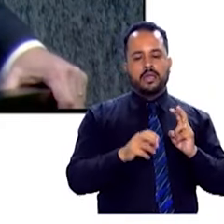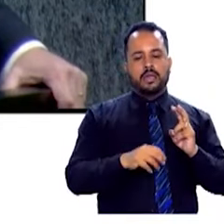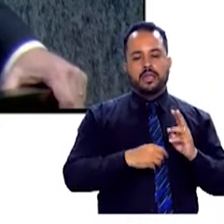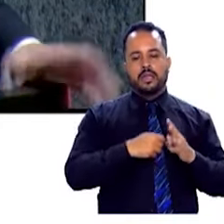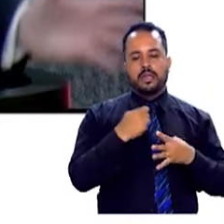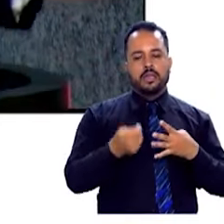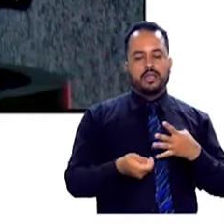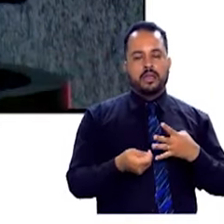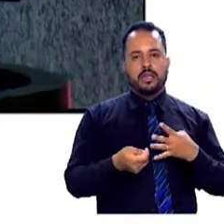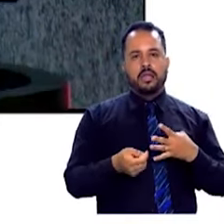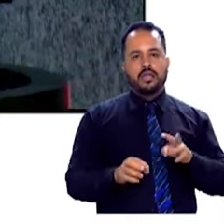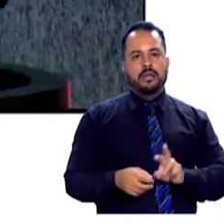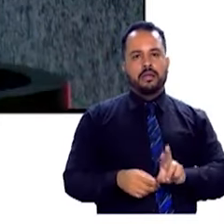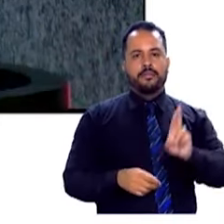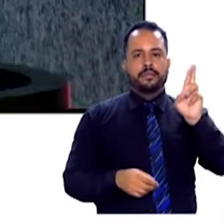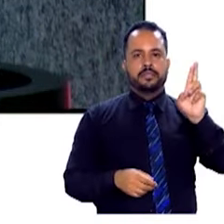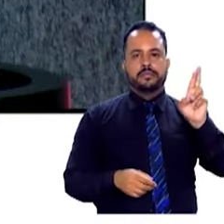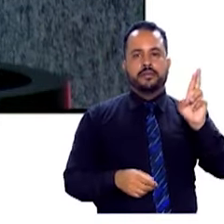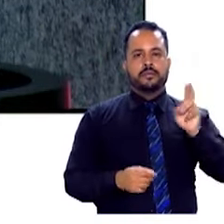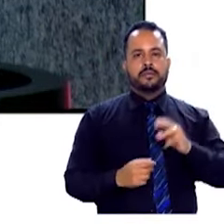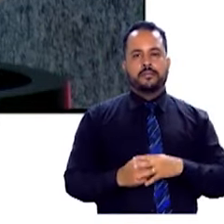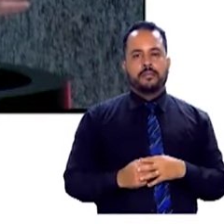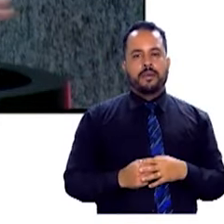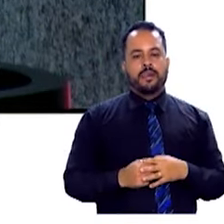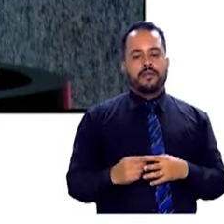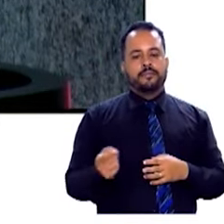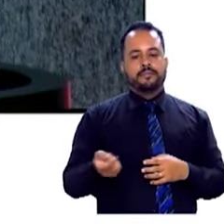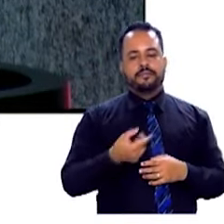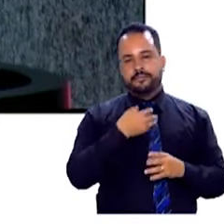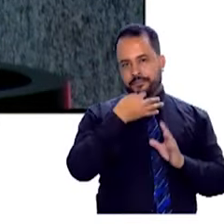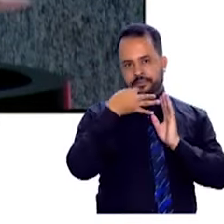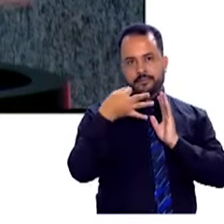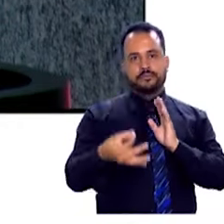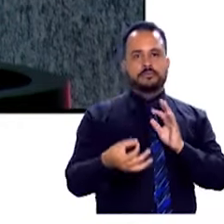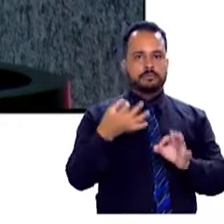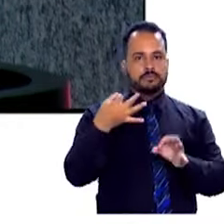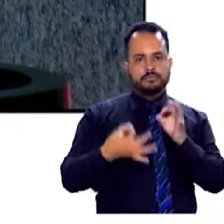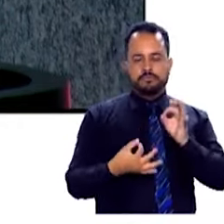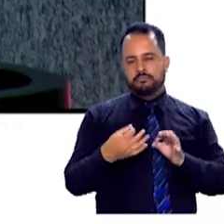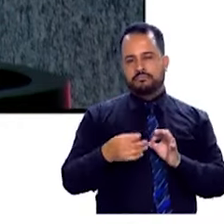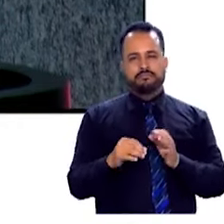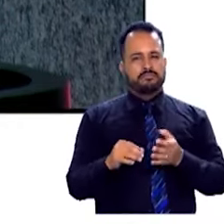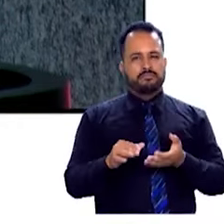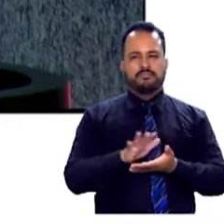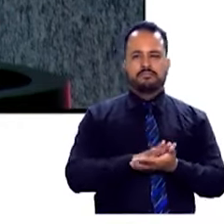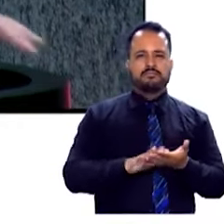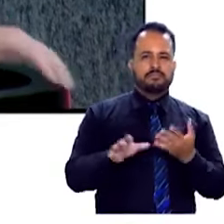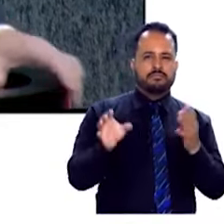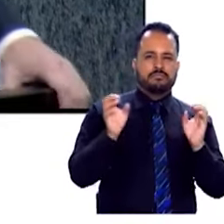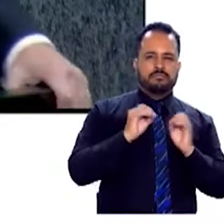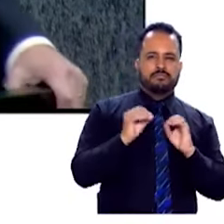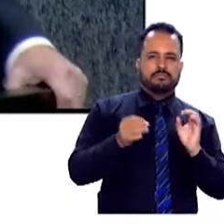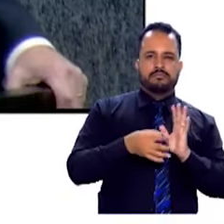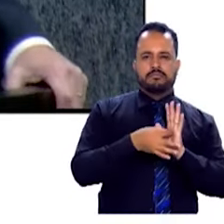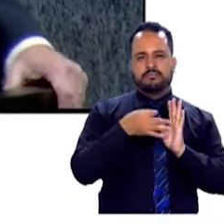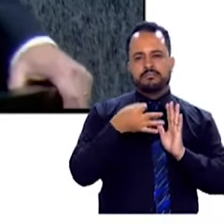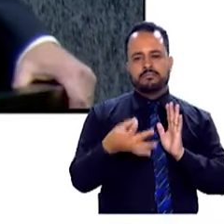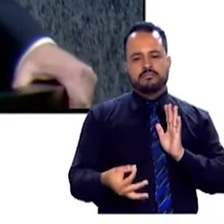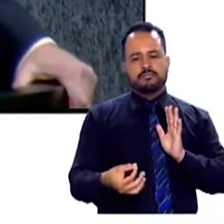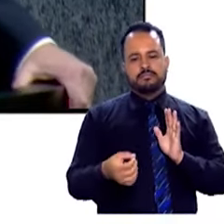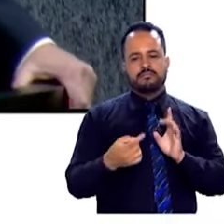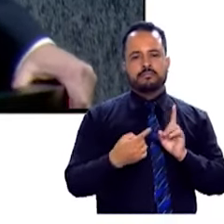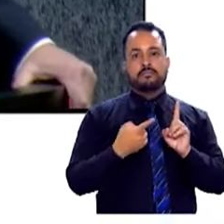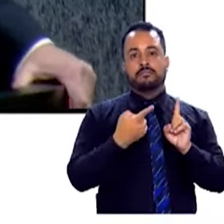do autor não tinha nenhuma opinião judicial nenhuma nenhum argumento tinha sido reduzido a termo nada aí um dos